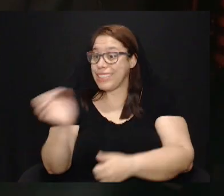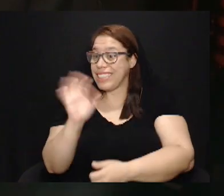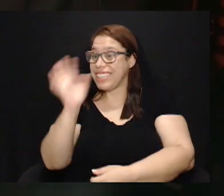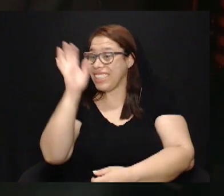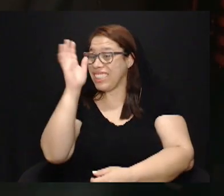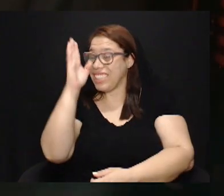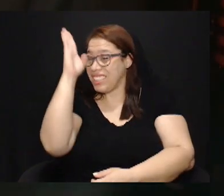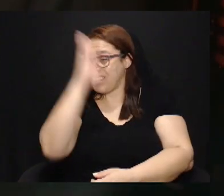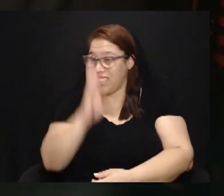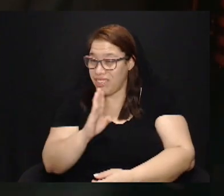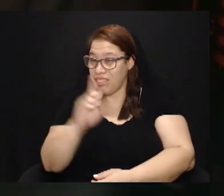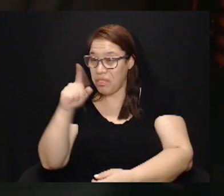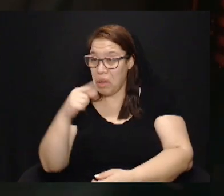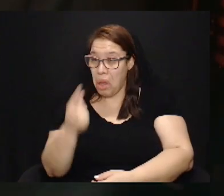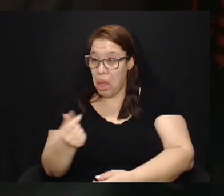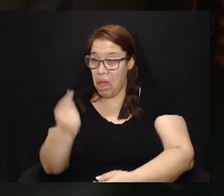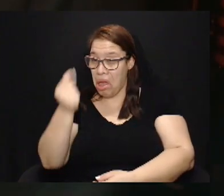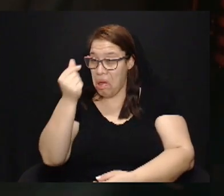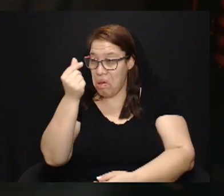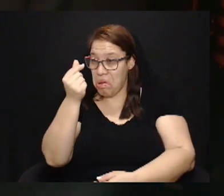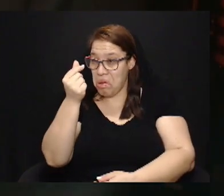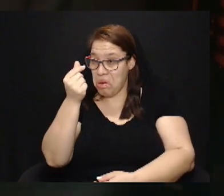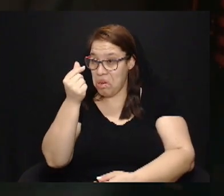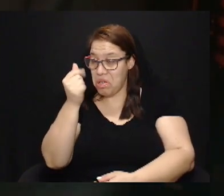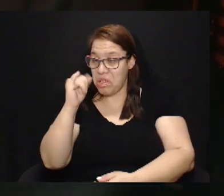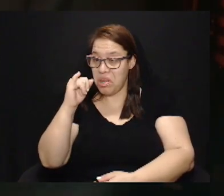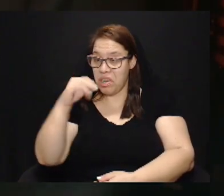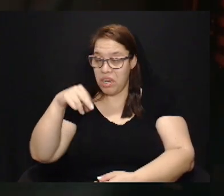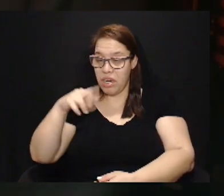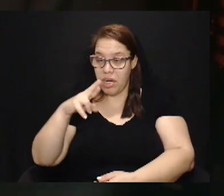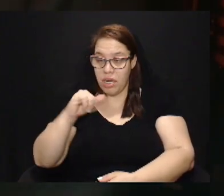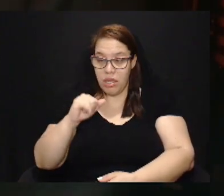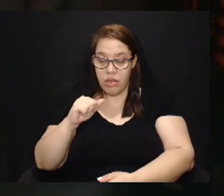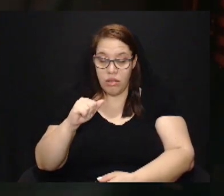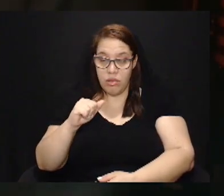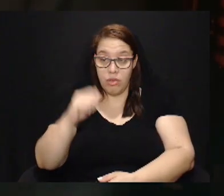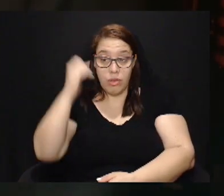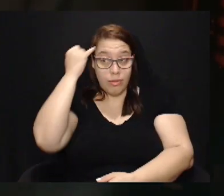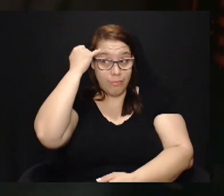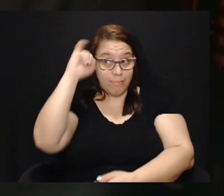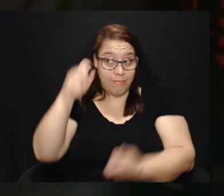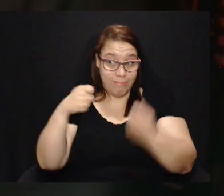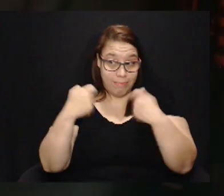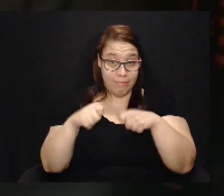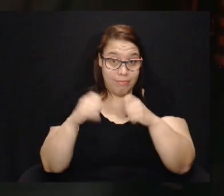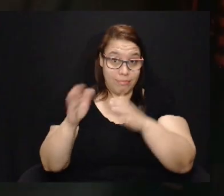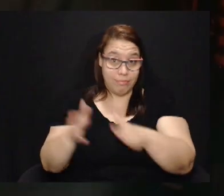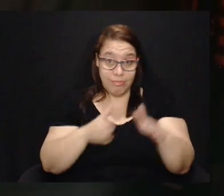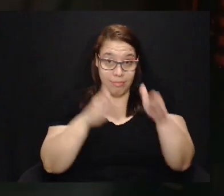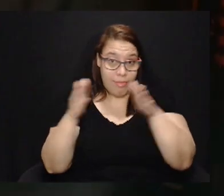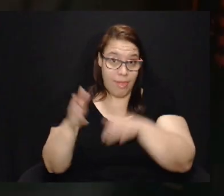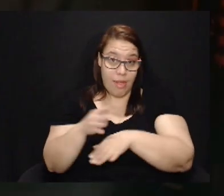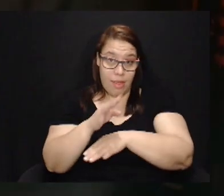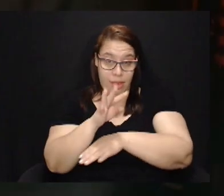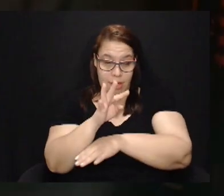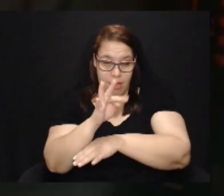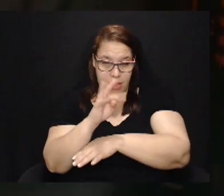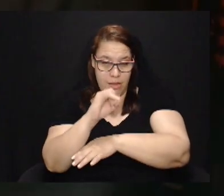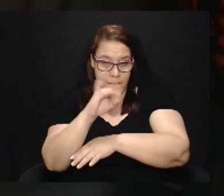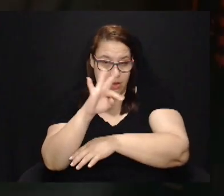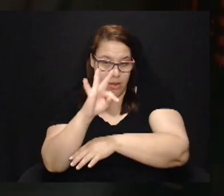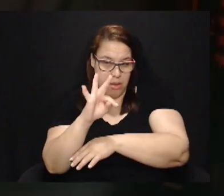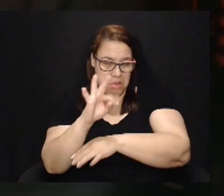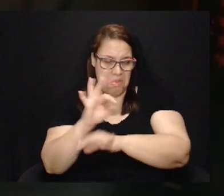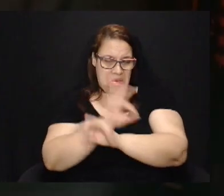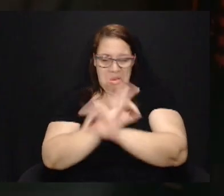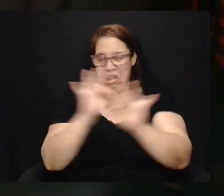o preço do alimento in natura ou a ideia de que a gente precisa de produtos fits, aqueles produtos mega master, de